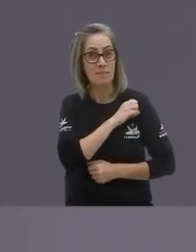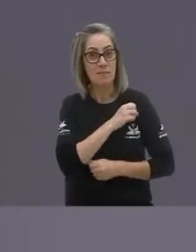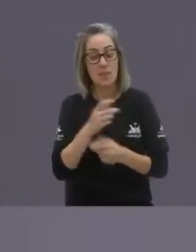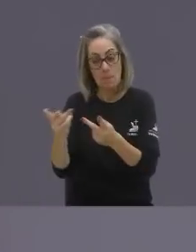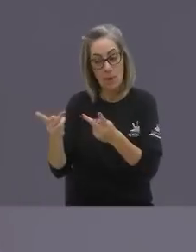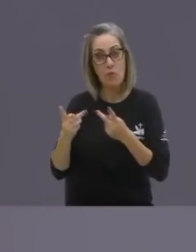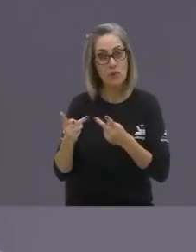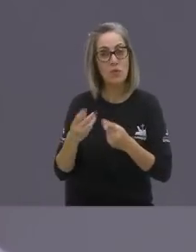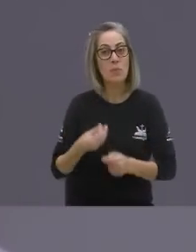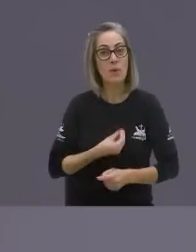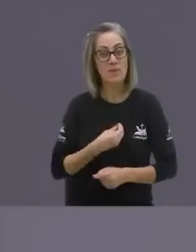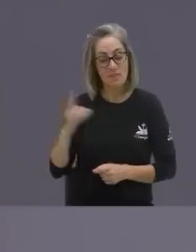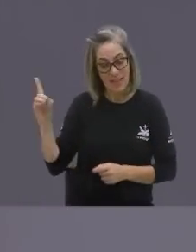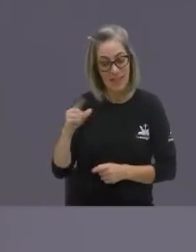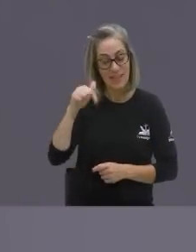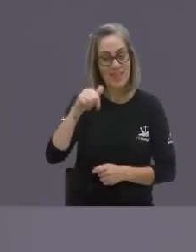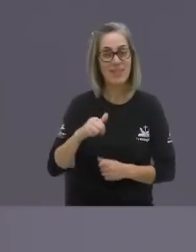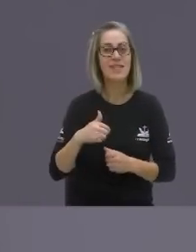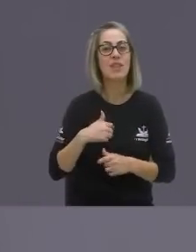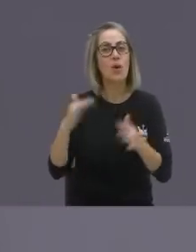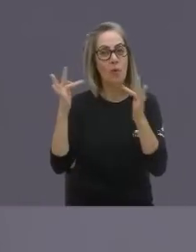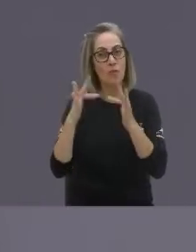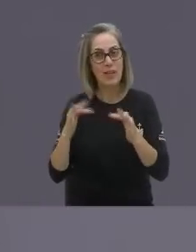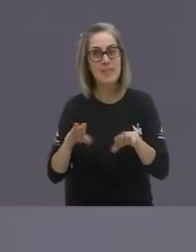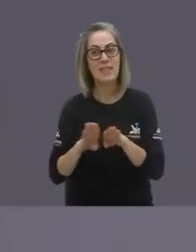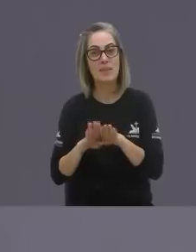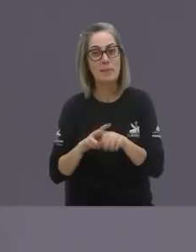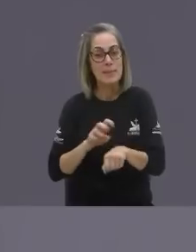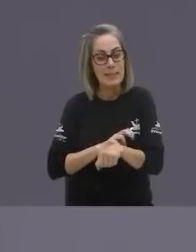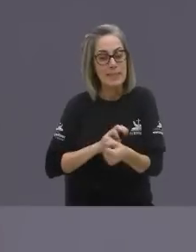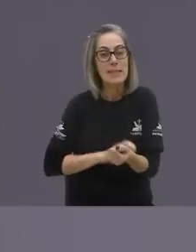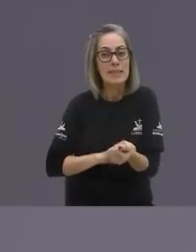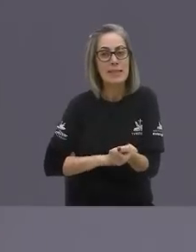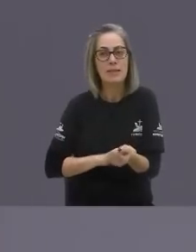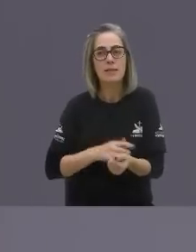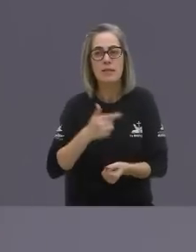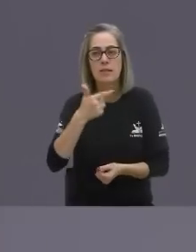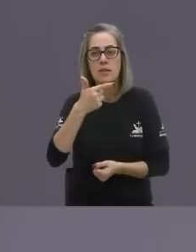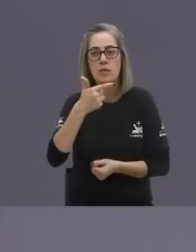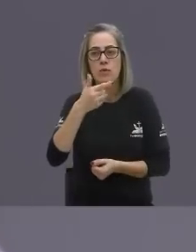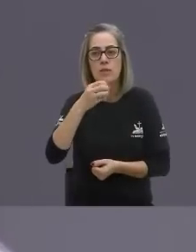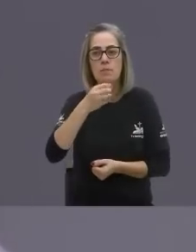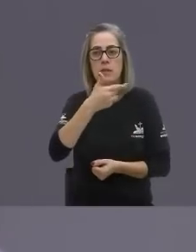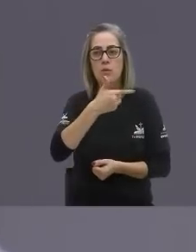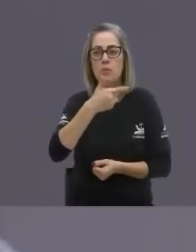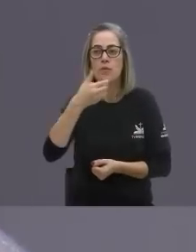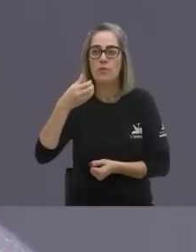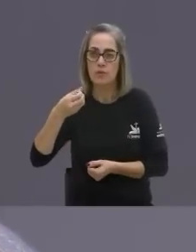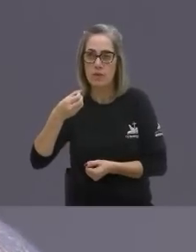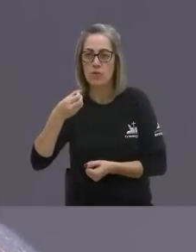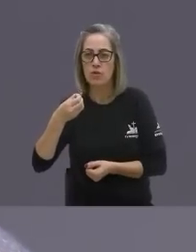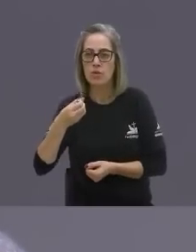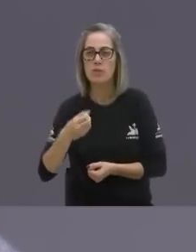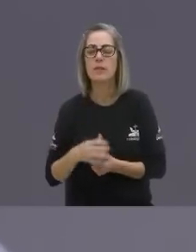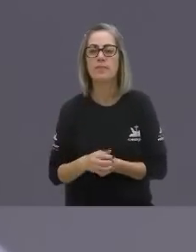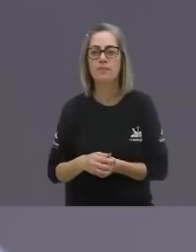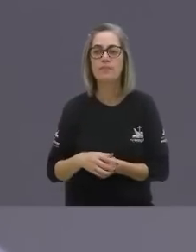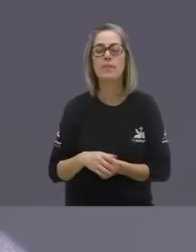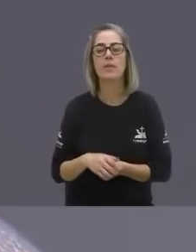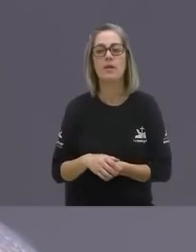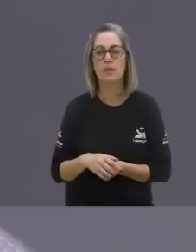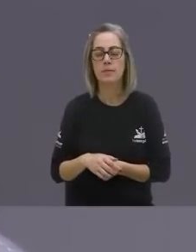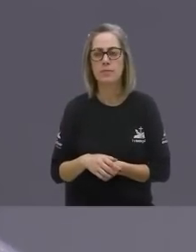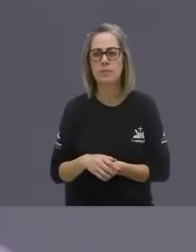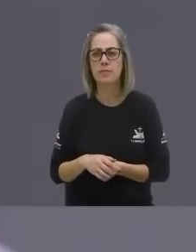ela. Eu estou muito feliz e muito nervosa. Em 2020, eu sempre tive muita admiração pelo Padre